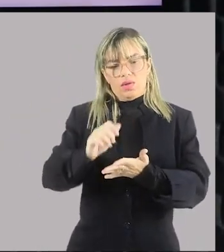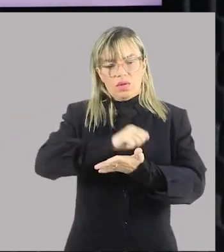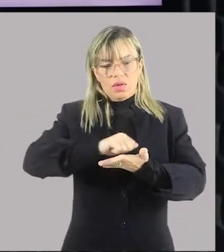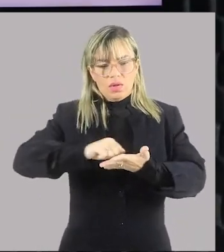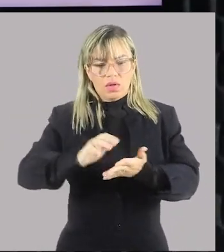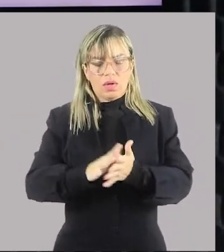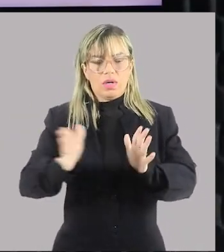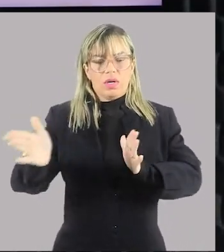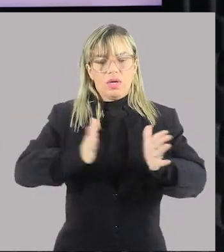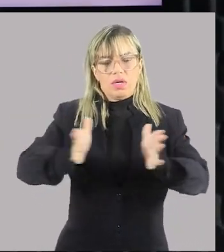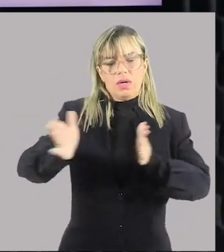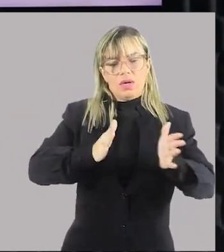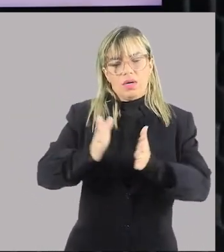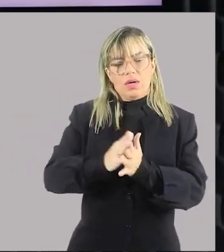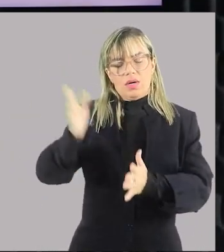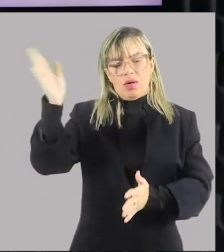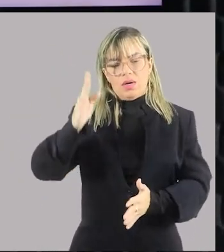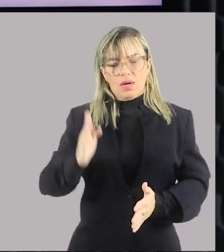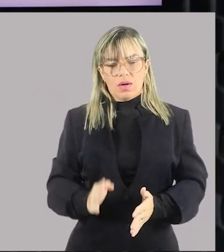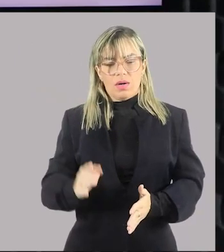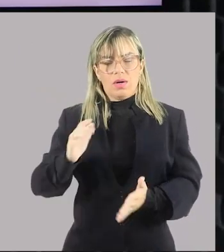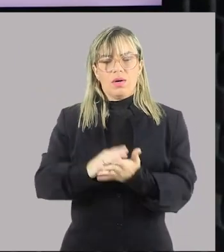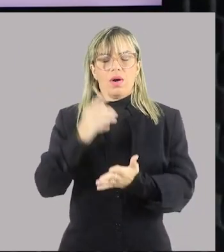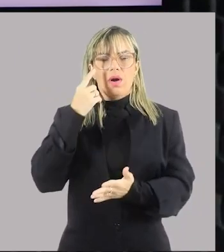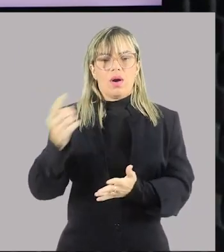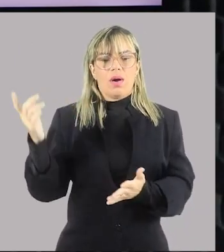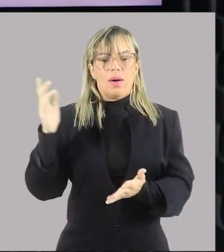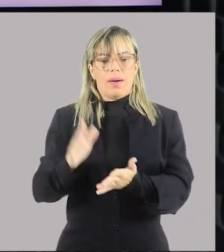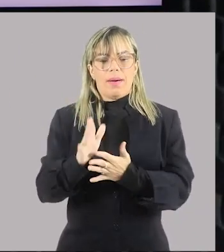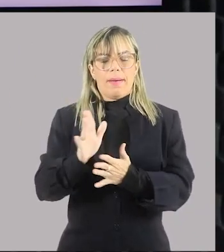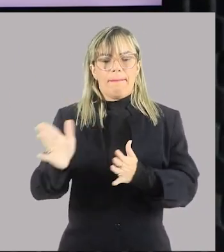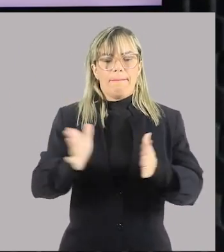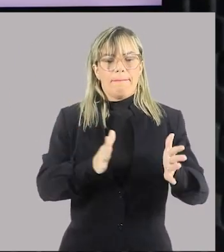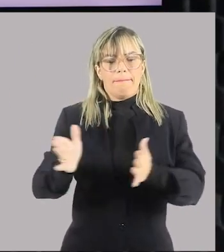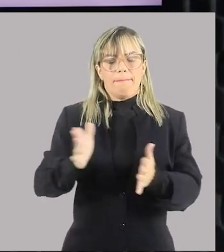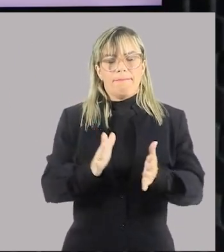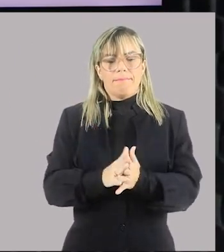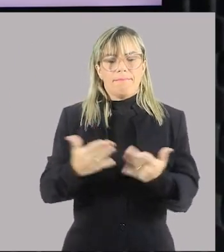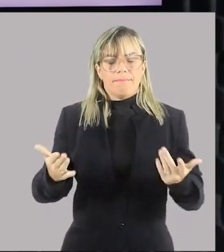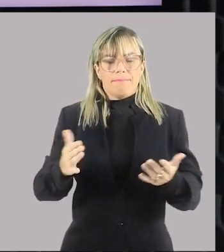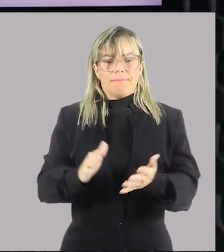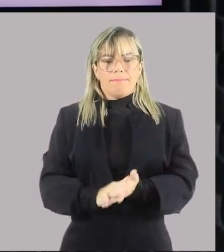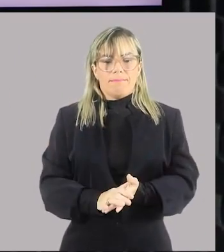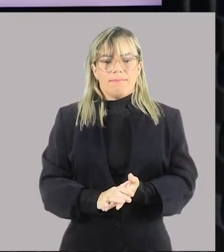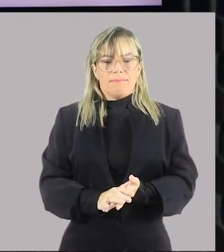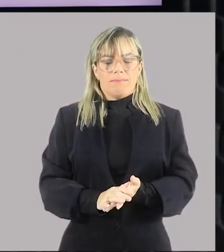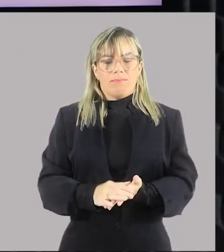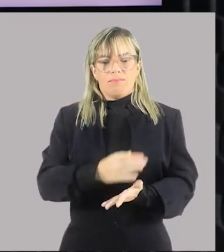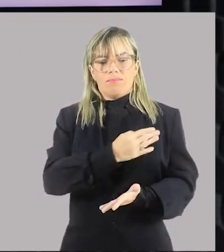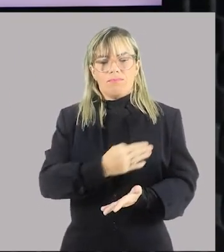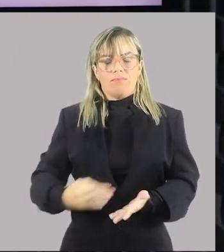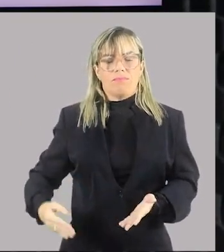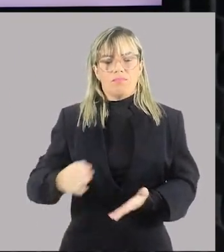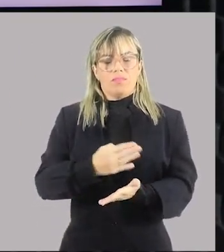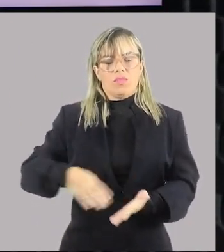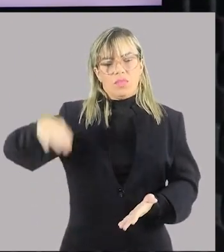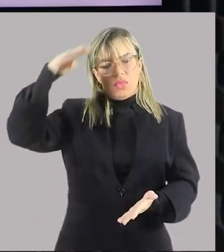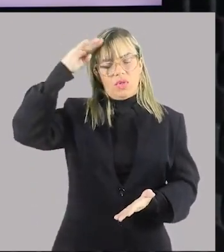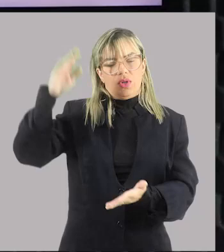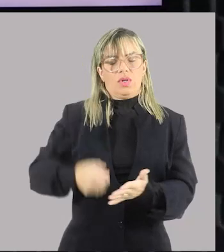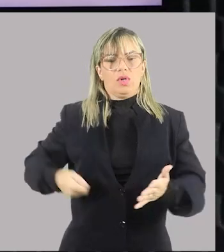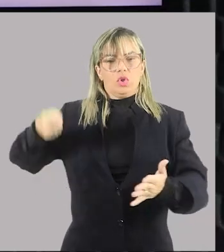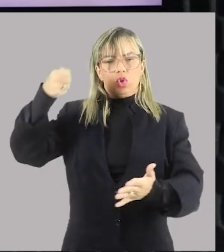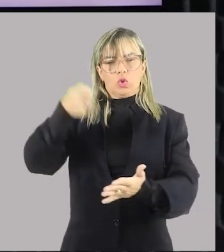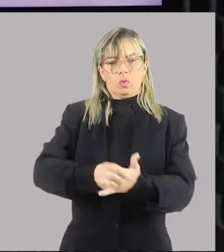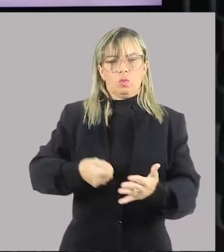bastante conturbado brasileiro, que é, nesse caso aqui, o período do regime militar, popularmente conhecido como ditadura. Mas